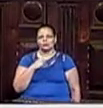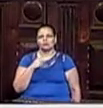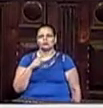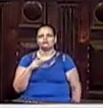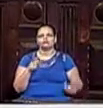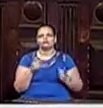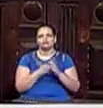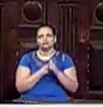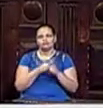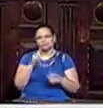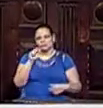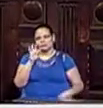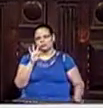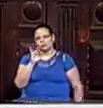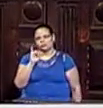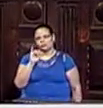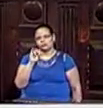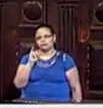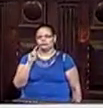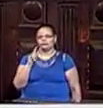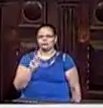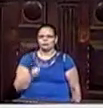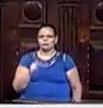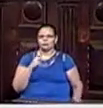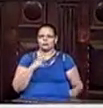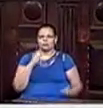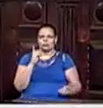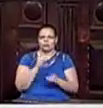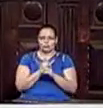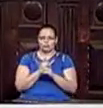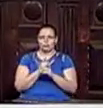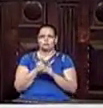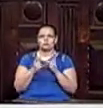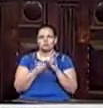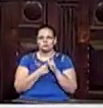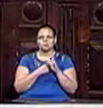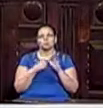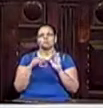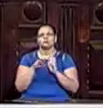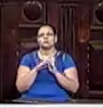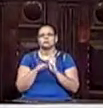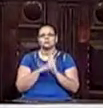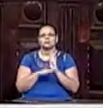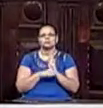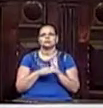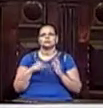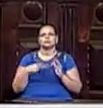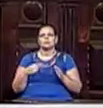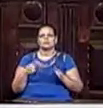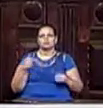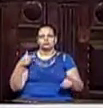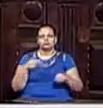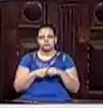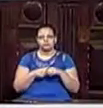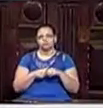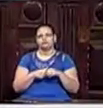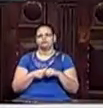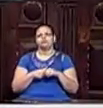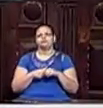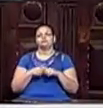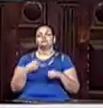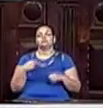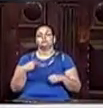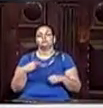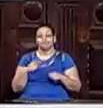ativa, nós vamos encontrar distribuidores de combustíveis e